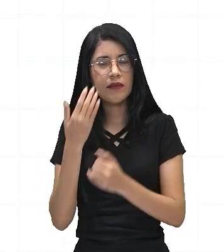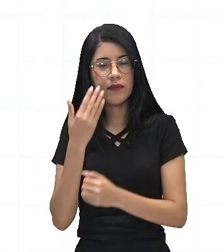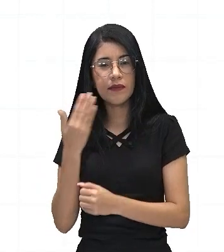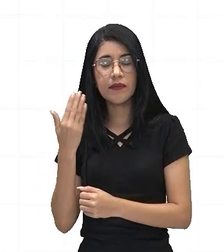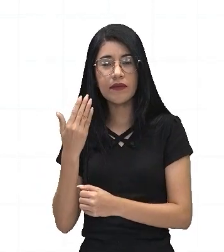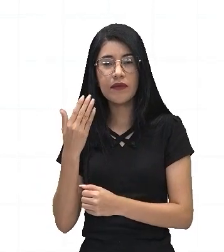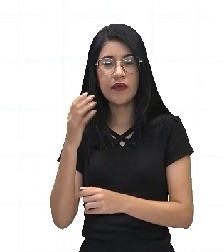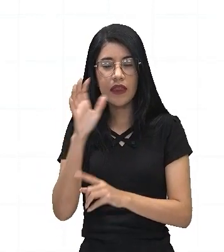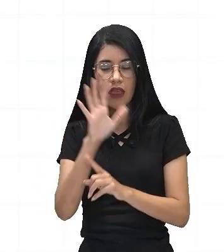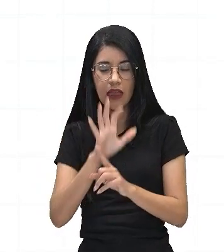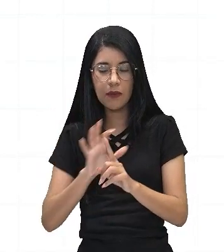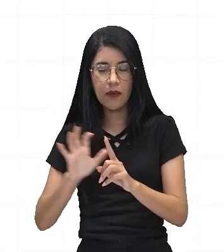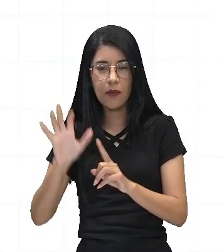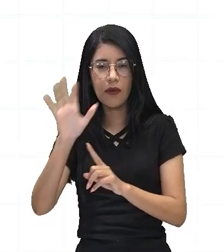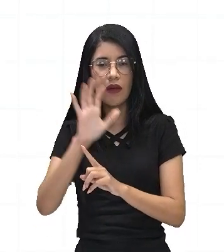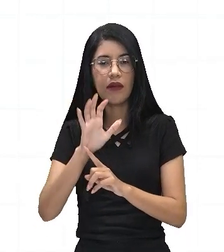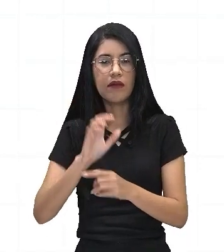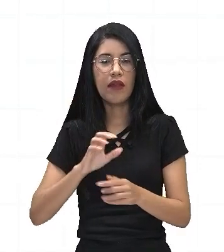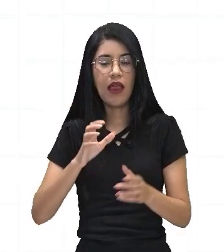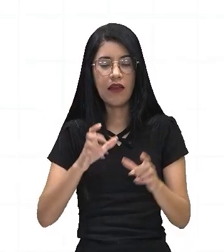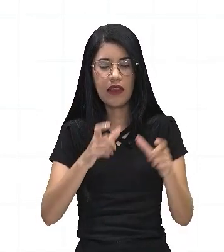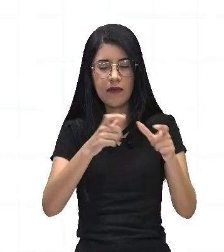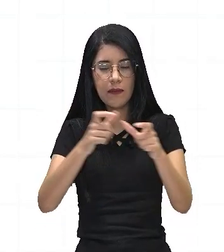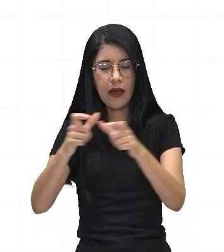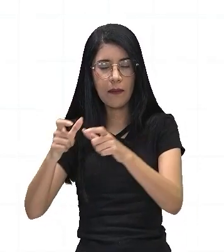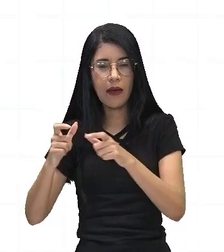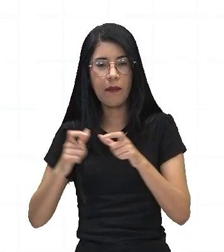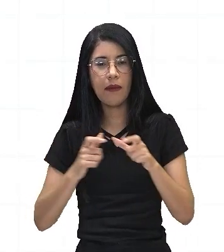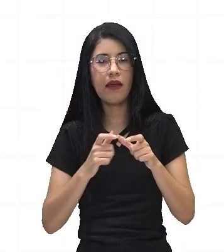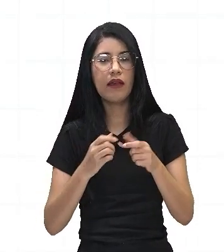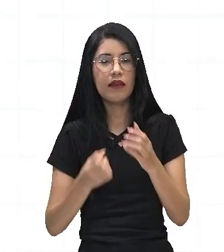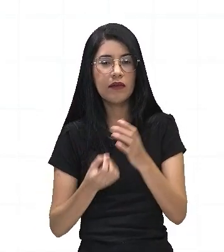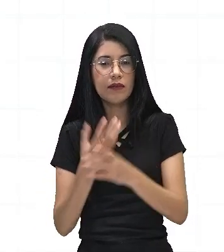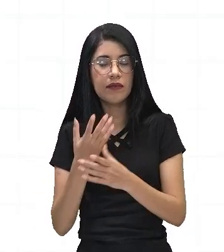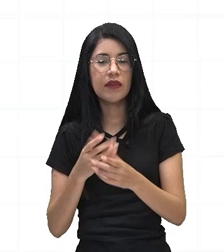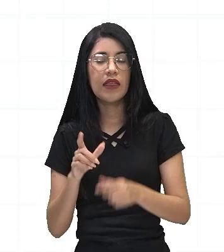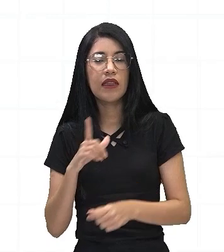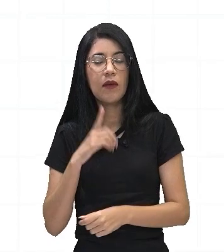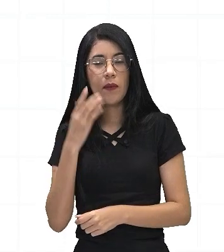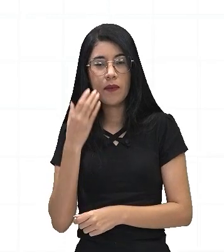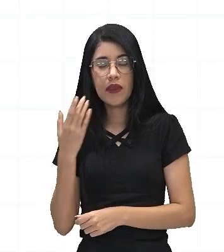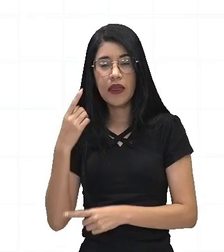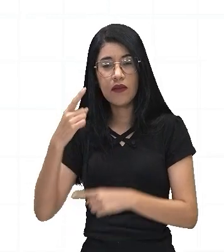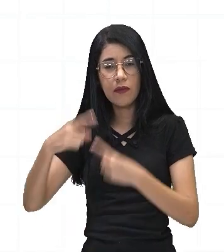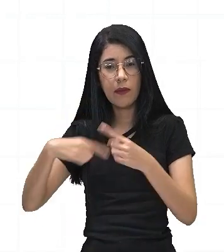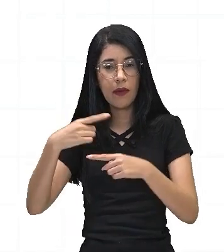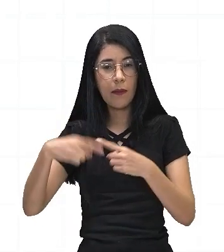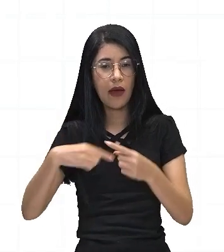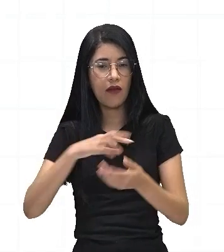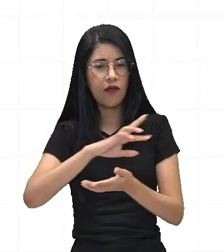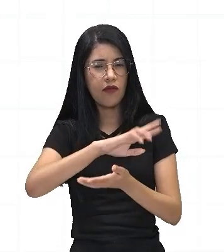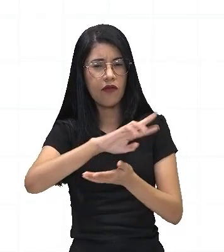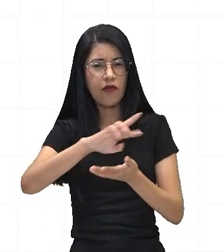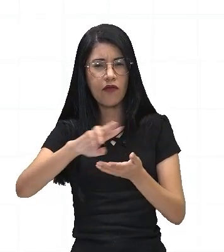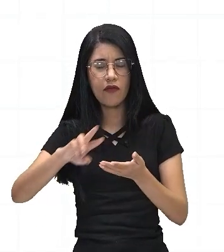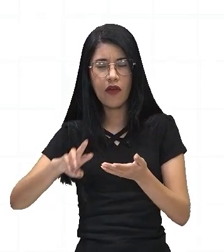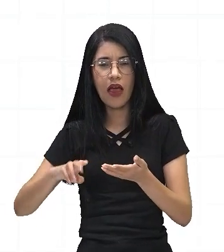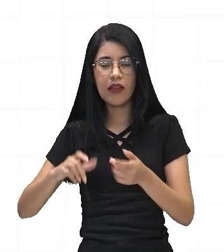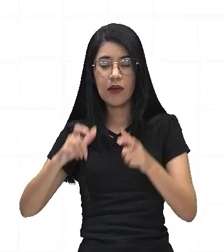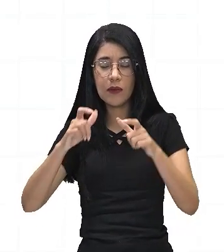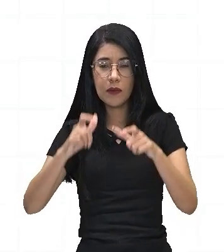os parques eólicos. Como você vê aí na nossa imagem, nós temos os aerogeradores, né? São vários, por isso a gente tem um parque